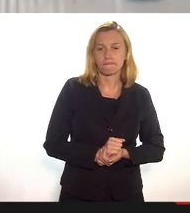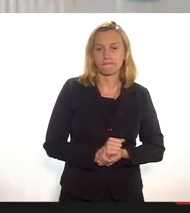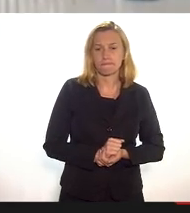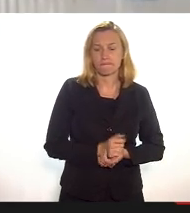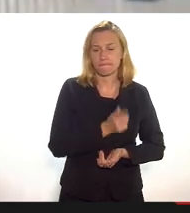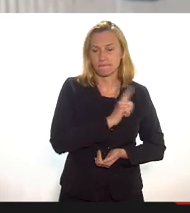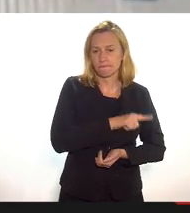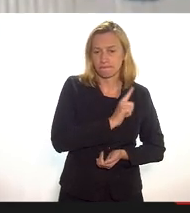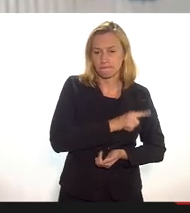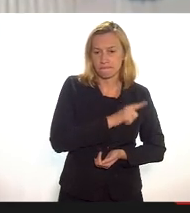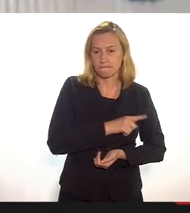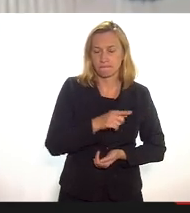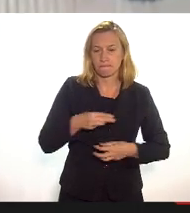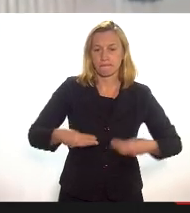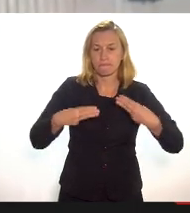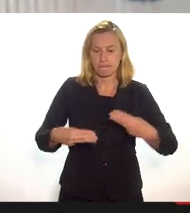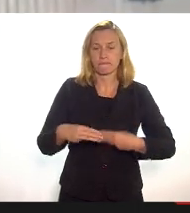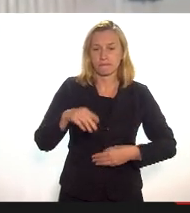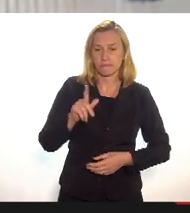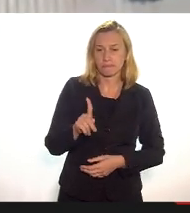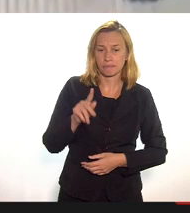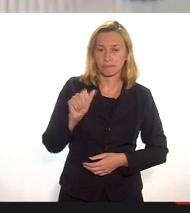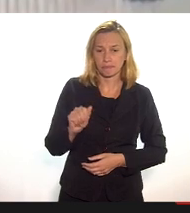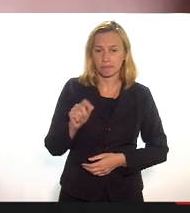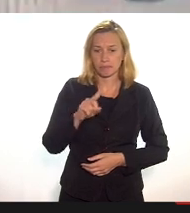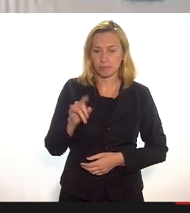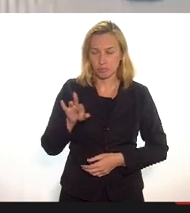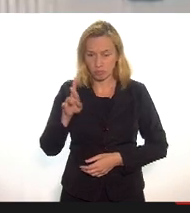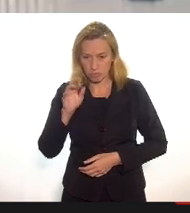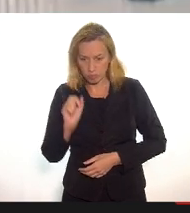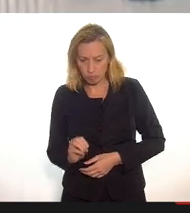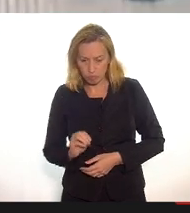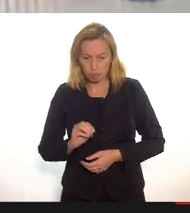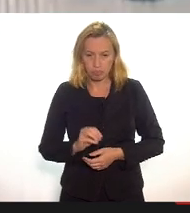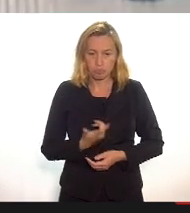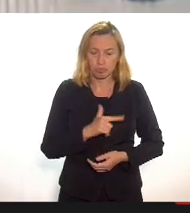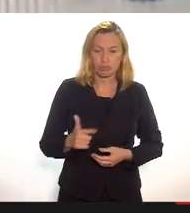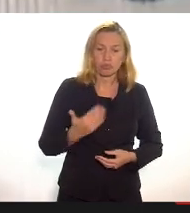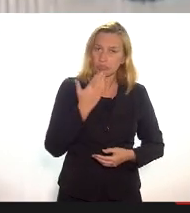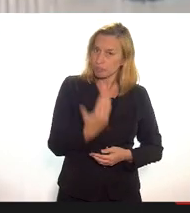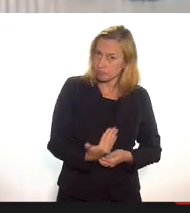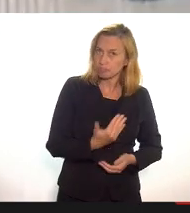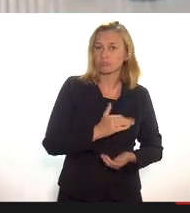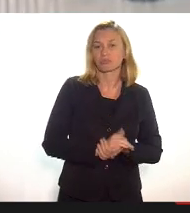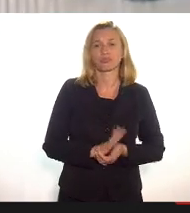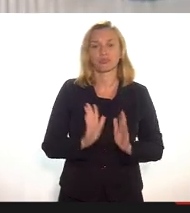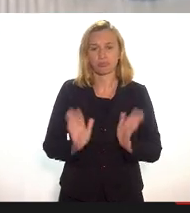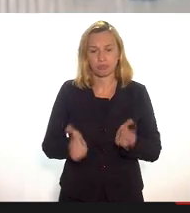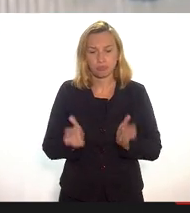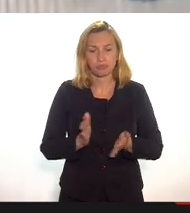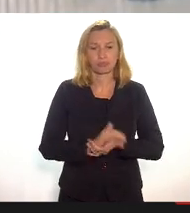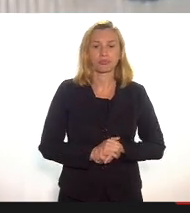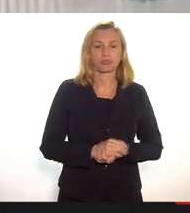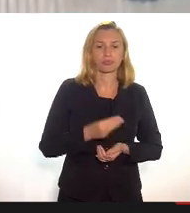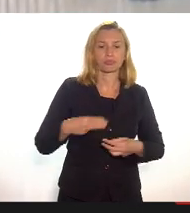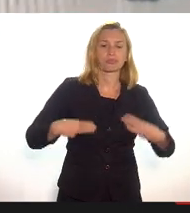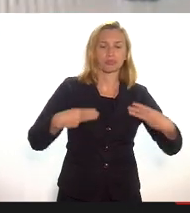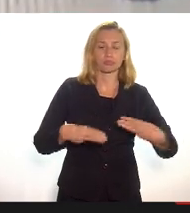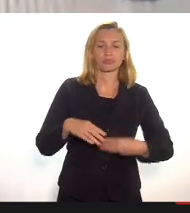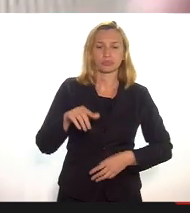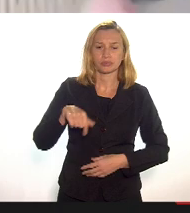gestão do então ministro Pazuello, a gente não teve. Então, solicitado o atual, né, o ministro